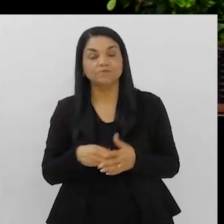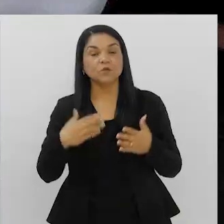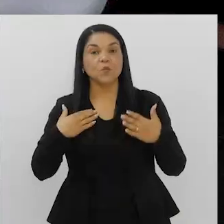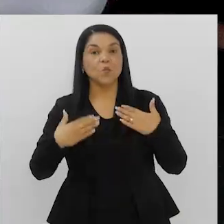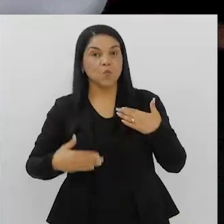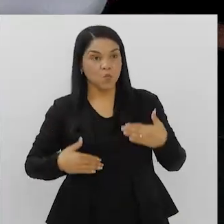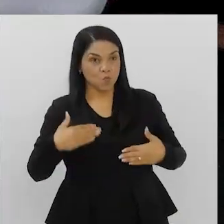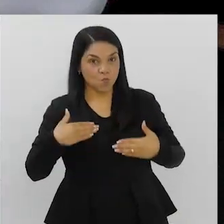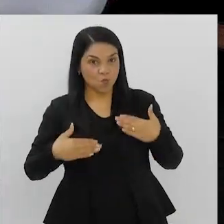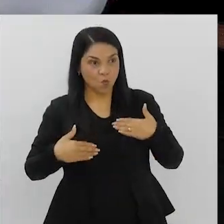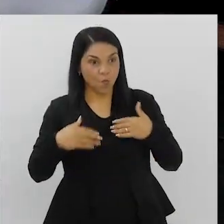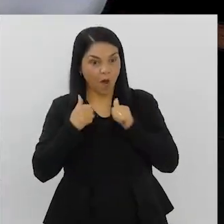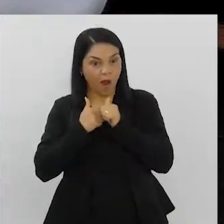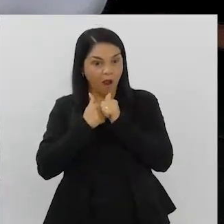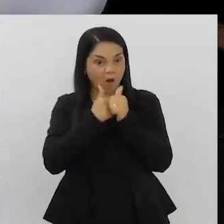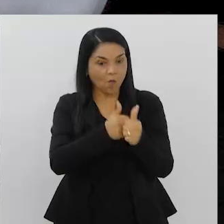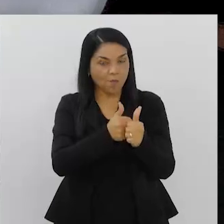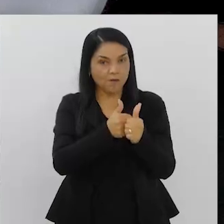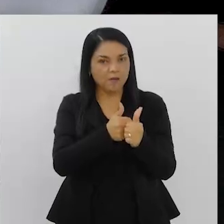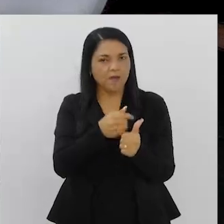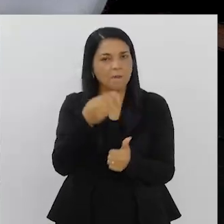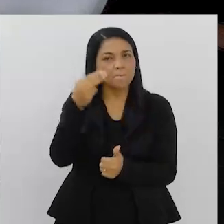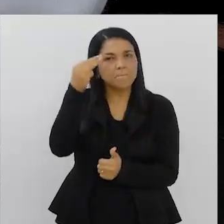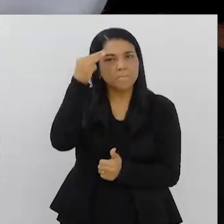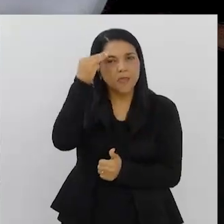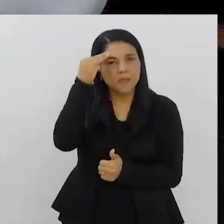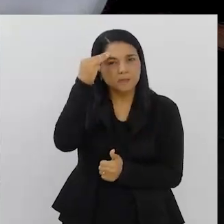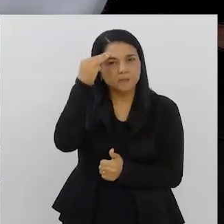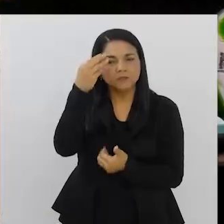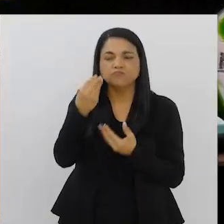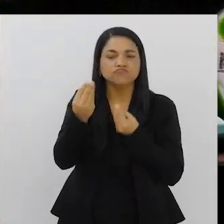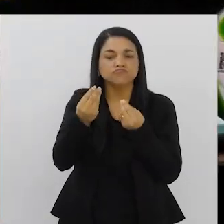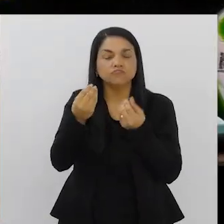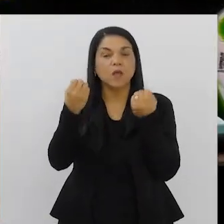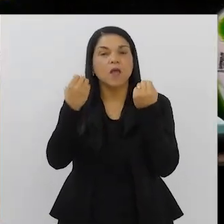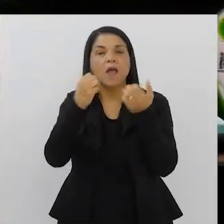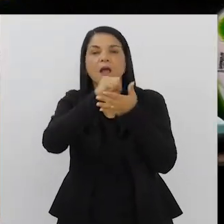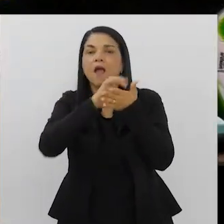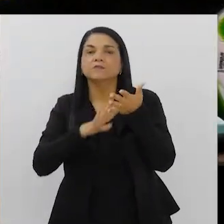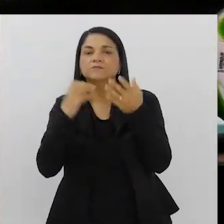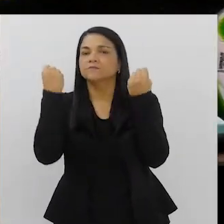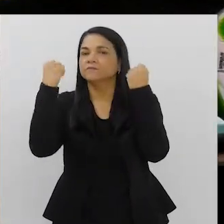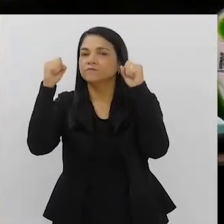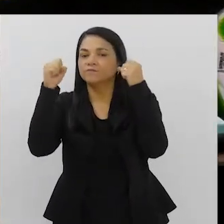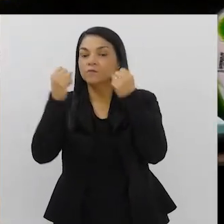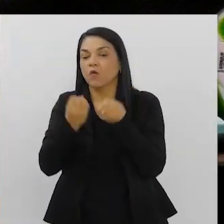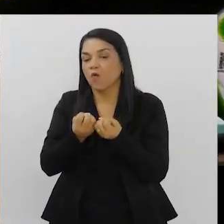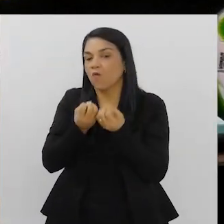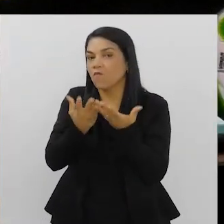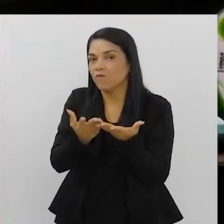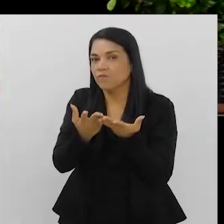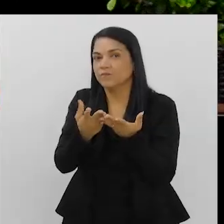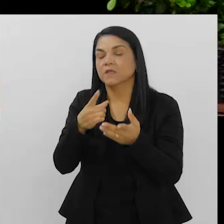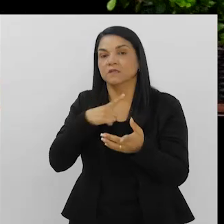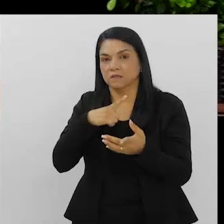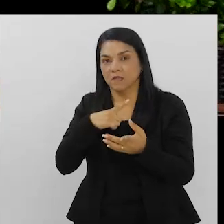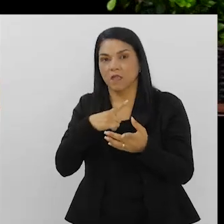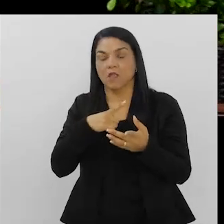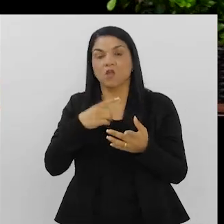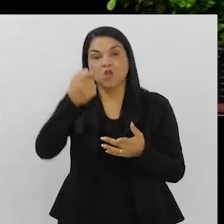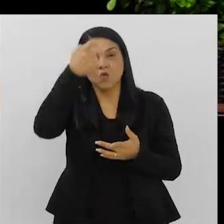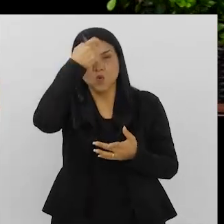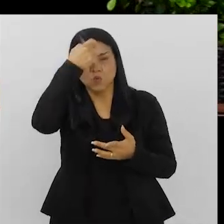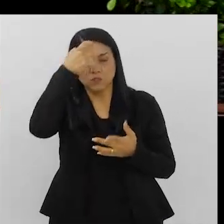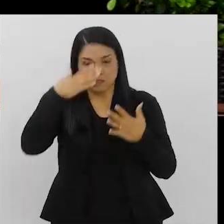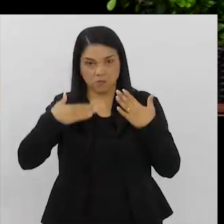E o corpo, porque o corpo tem que acompanhar a mente, né? Então, quais são as atividades físicas que vocês oferecem? Temos atividades de